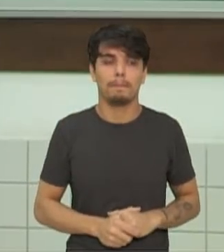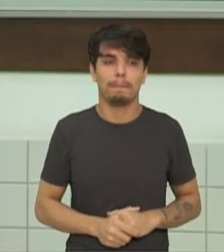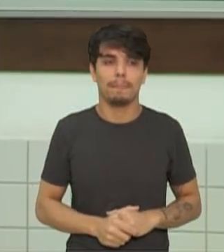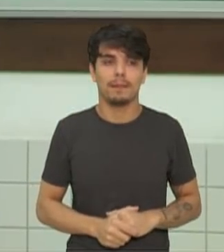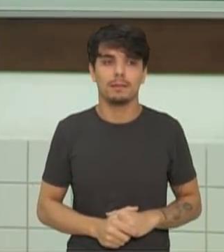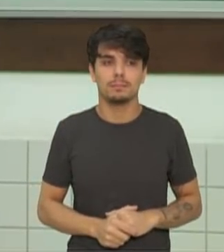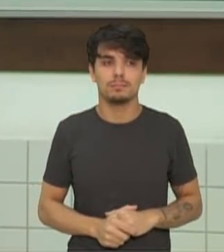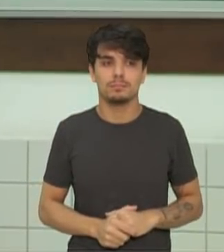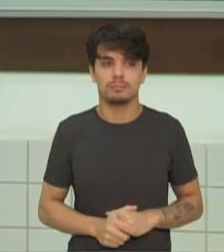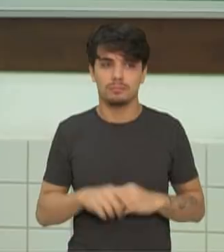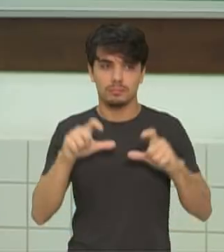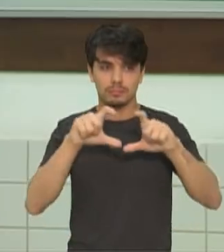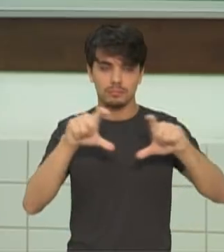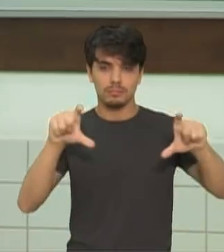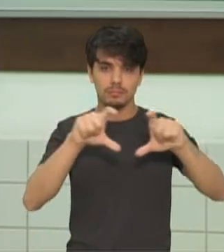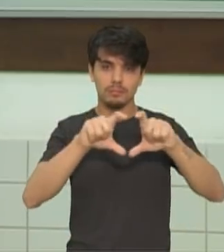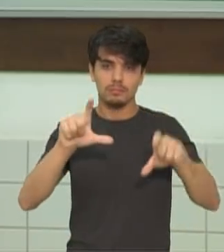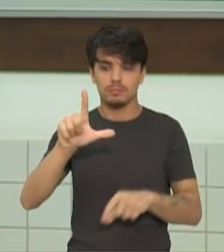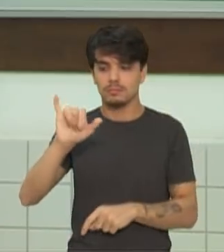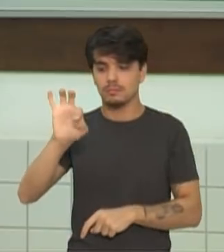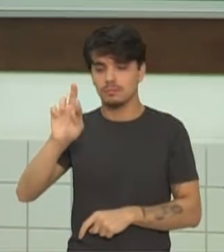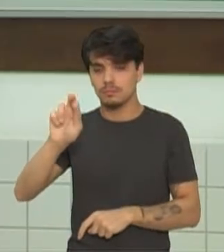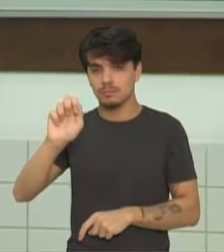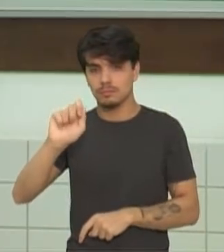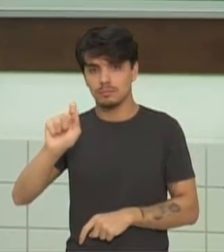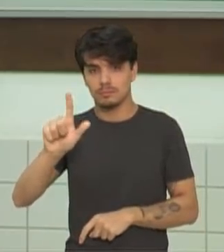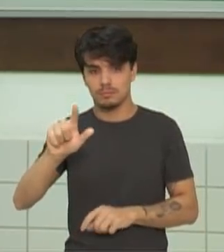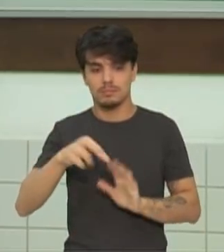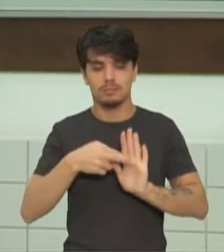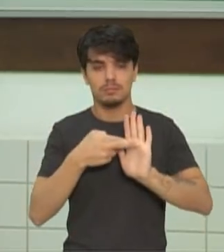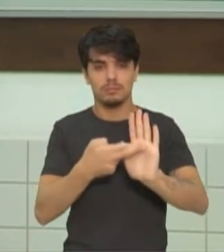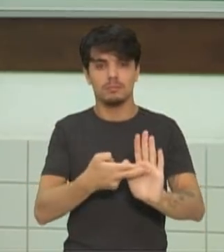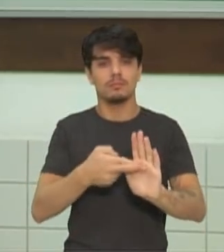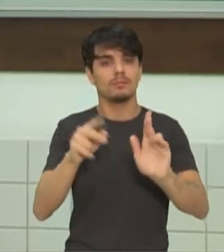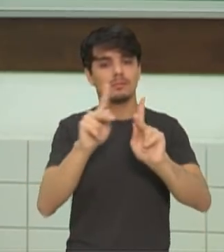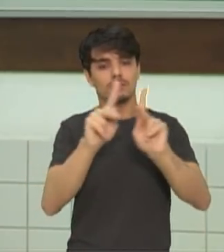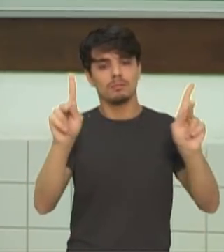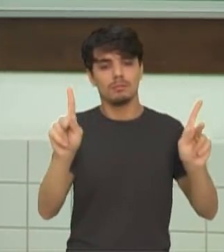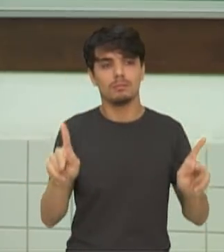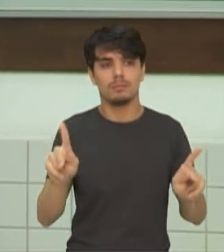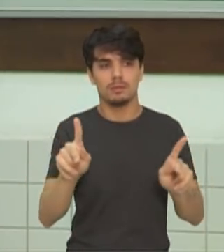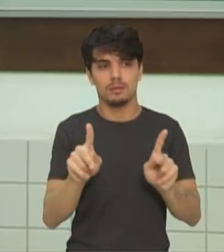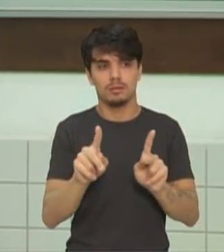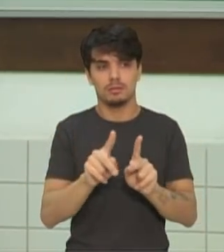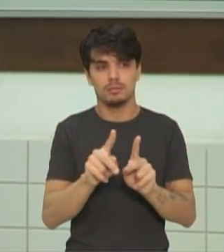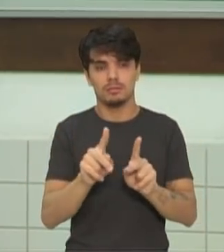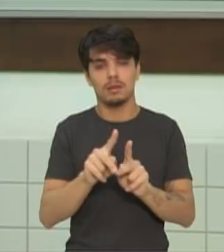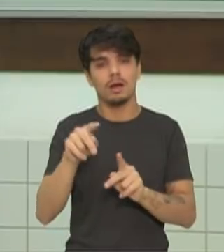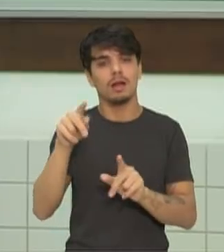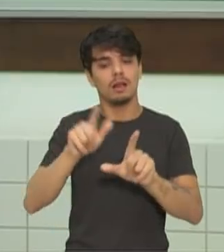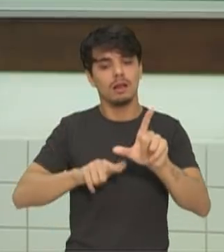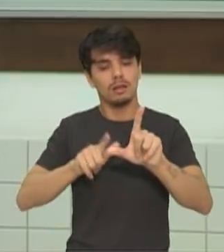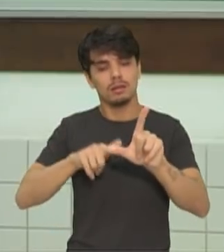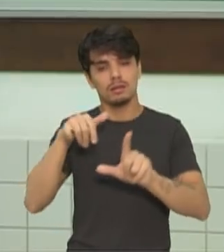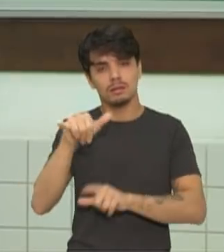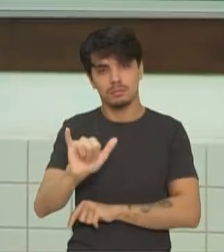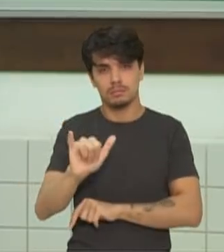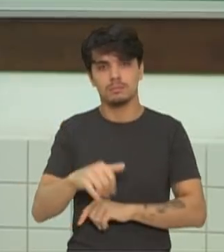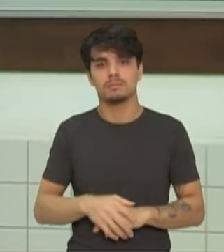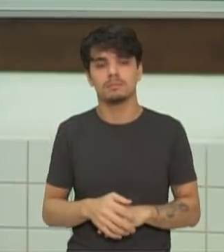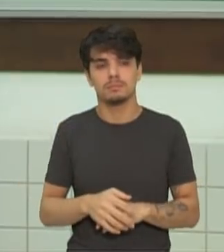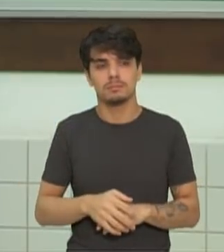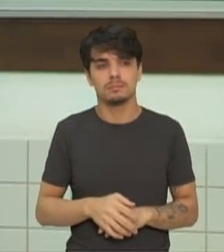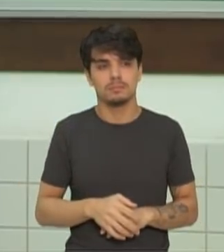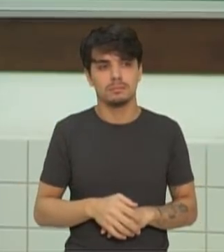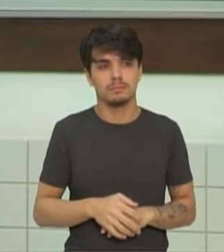é a equação literal que representa o perímetro do terreno na incógnita y. Em vez do x, agora